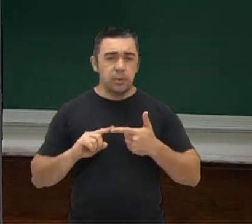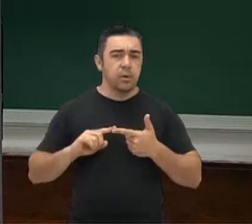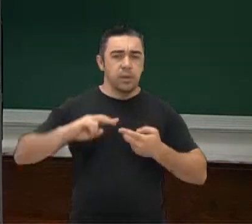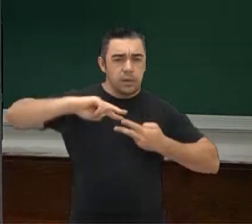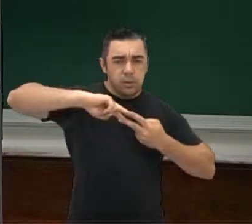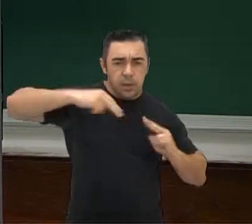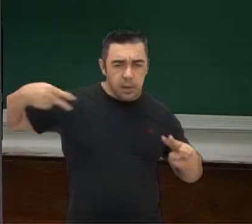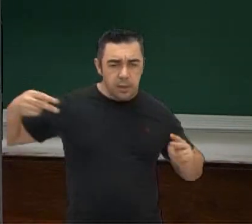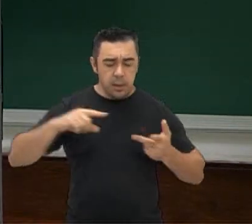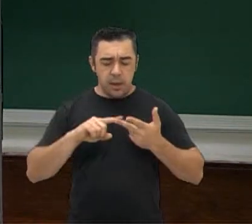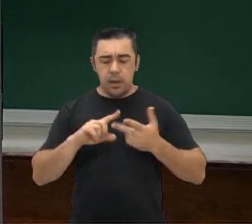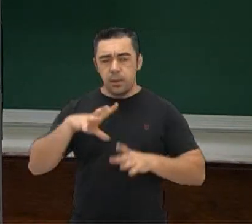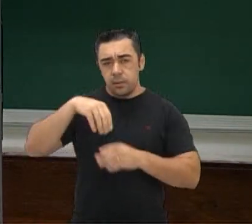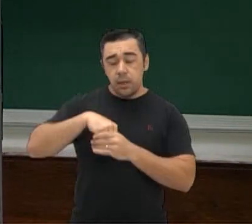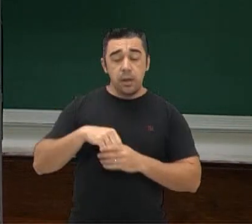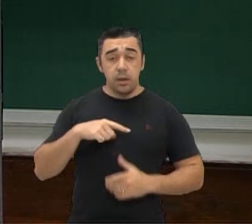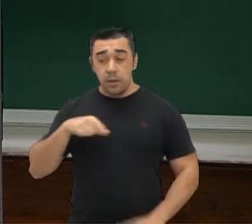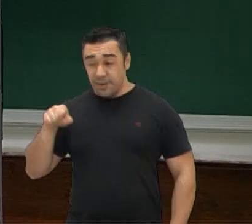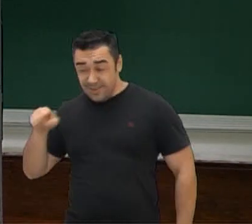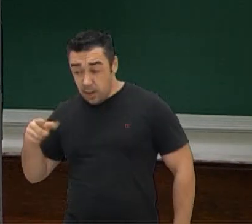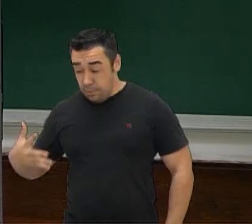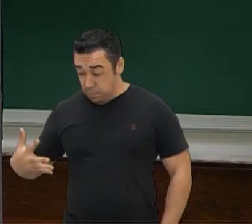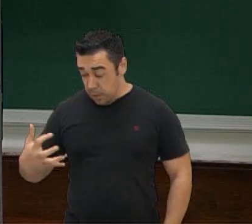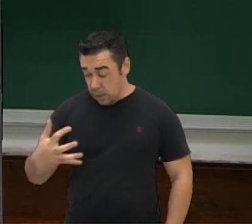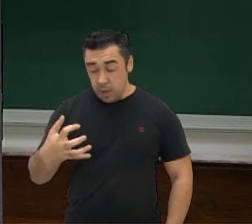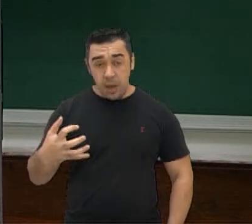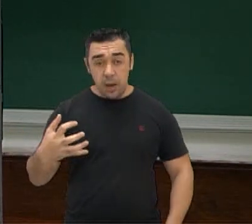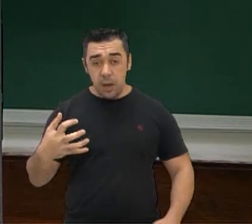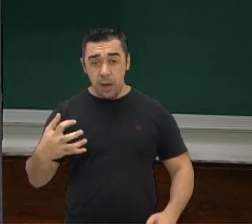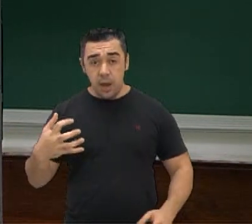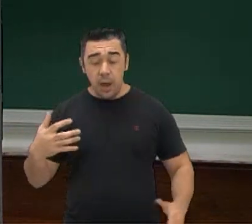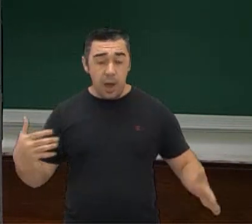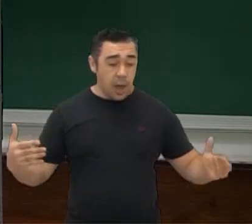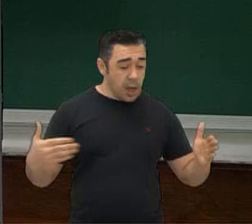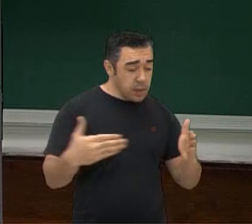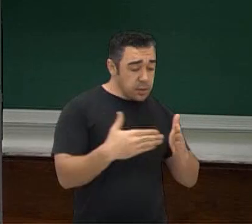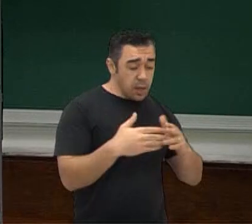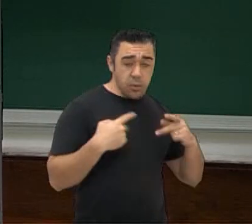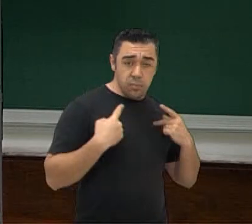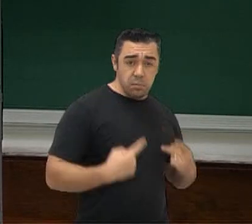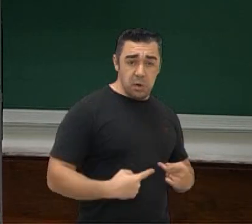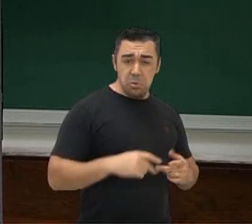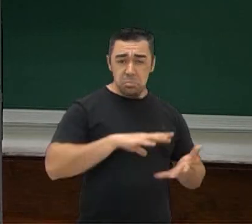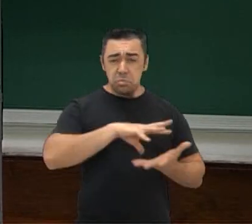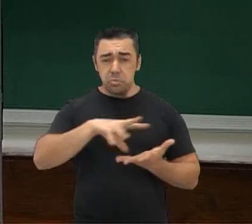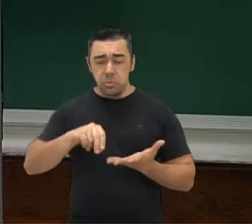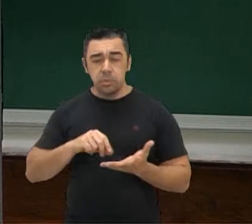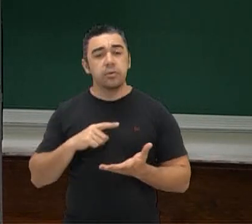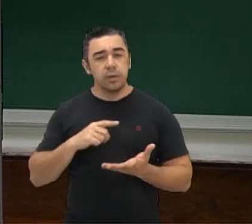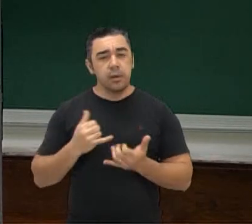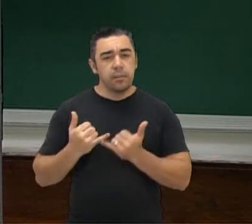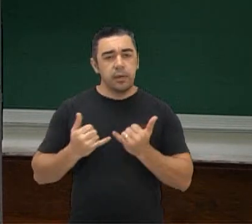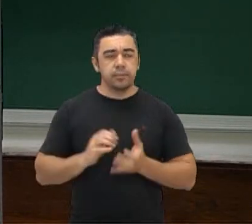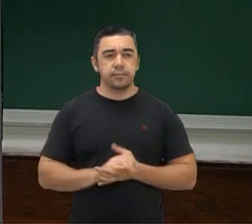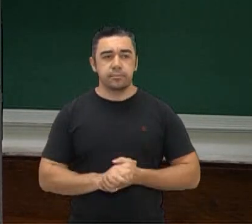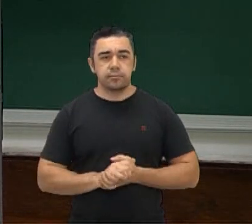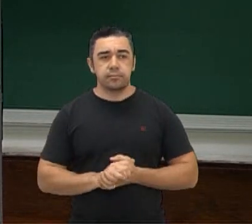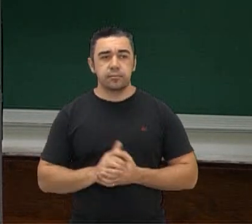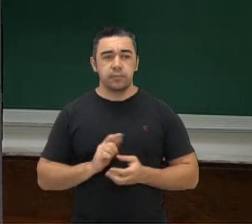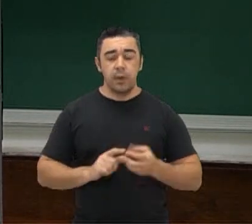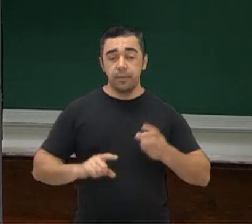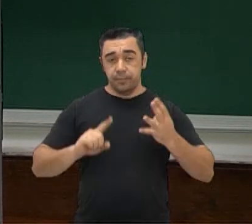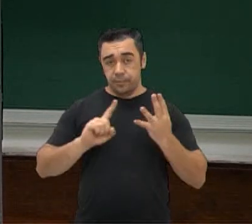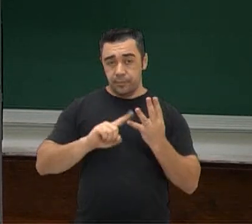tem semelhanças desde as bactérias até os seres mais complexos, tá? Ainda, homologia e analogia, que tem que saber